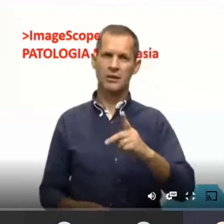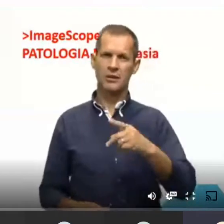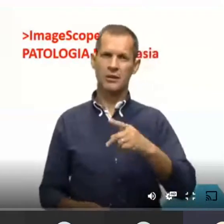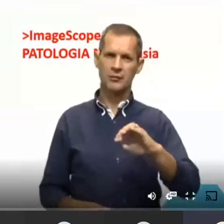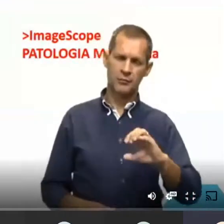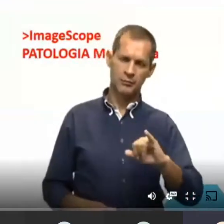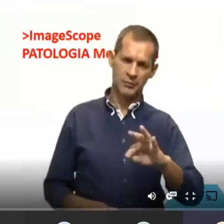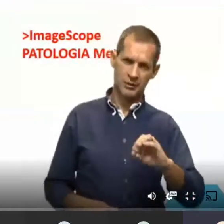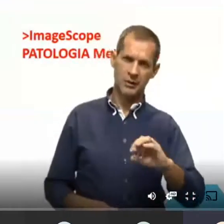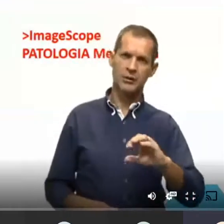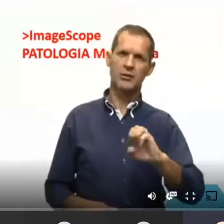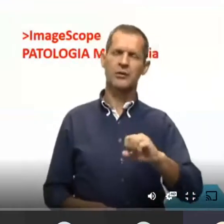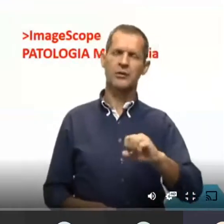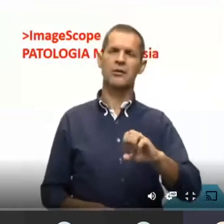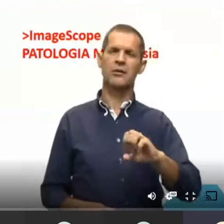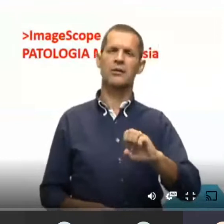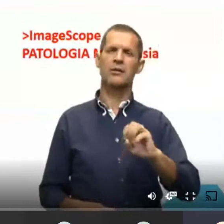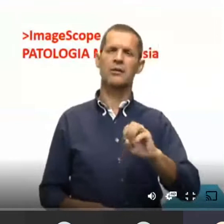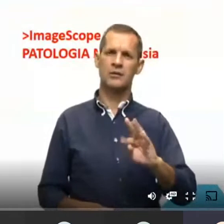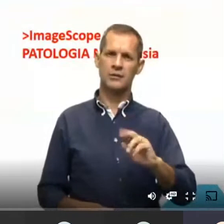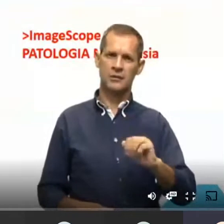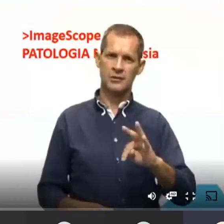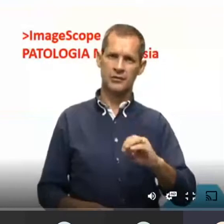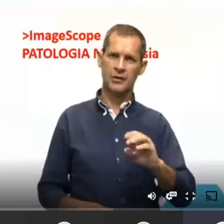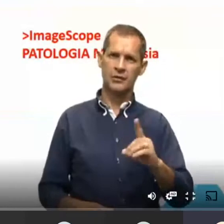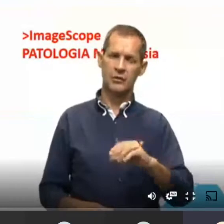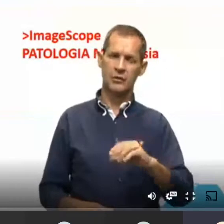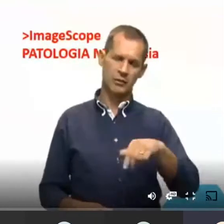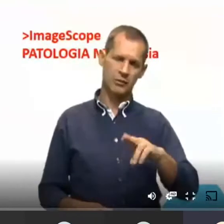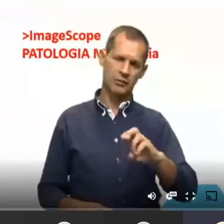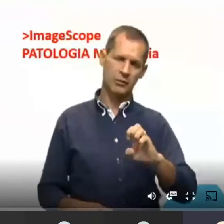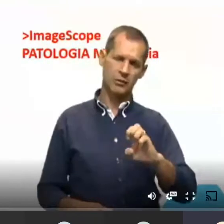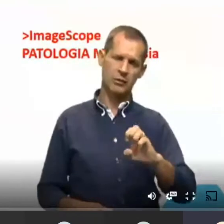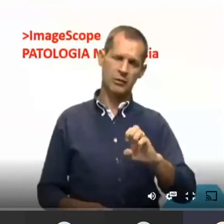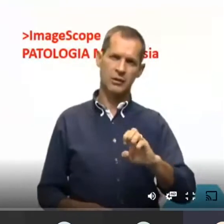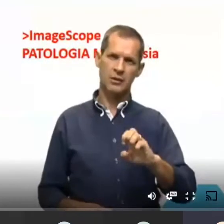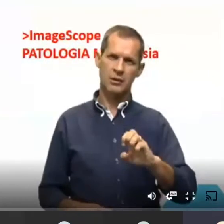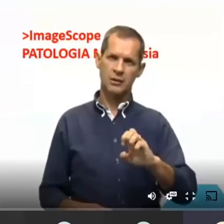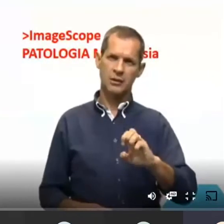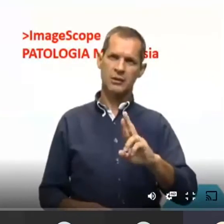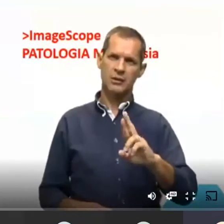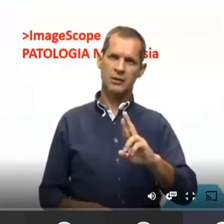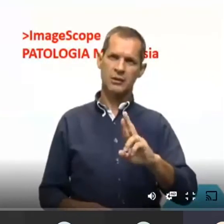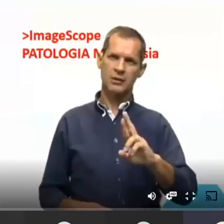estratificado não queratinizado. Vamos abrir nossa lâmina de metaplasia